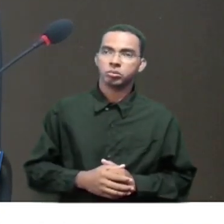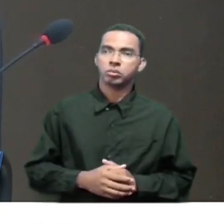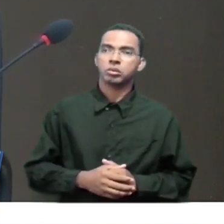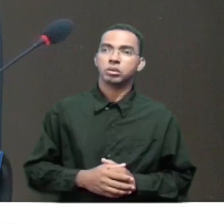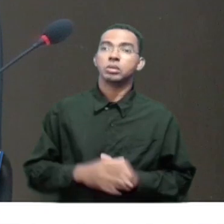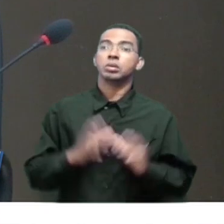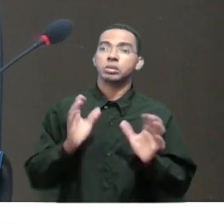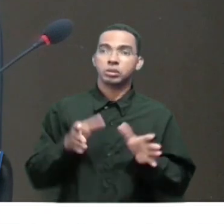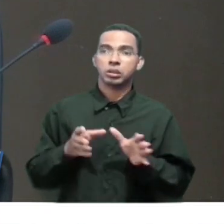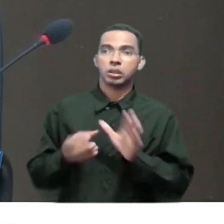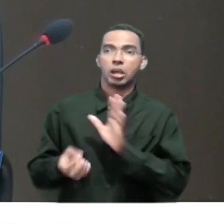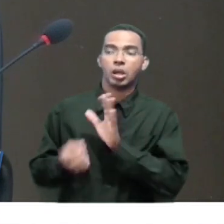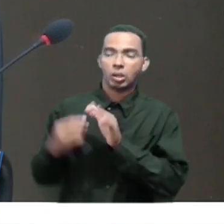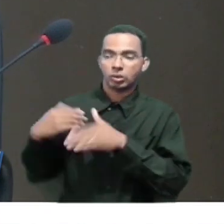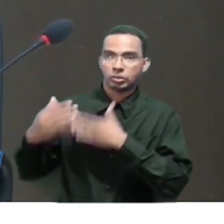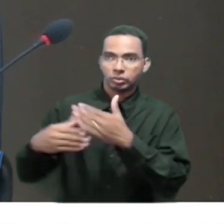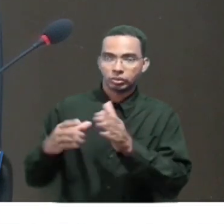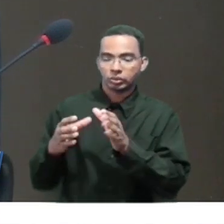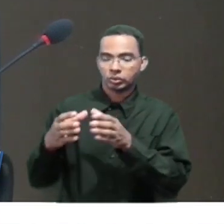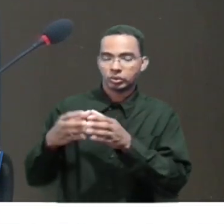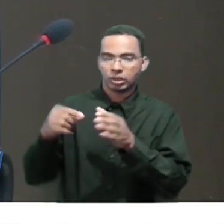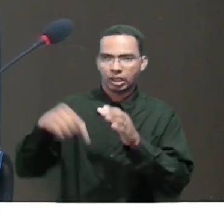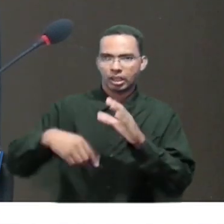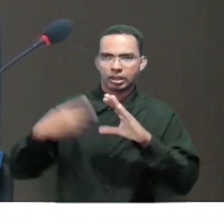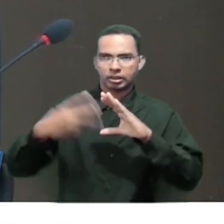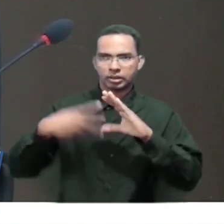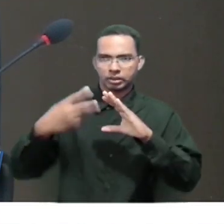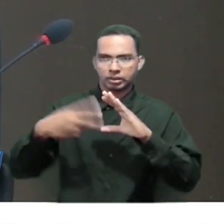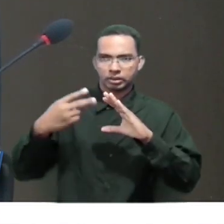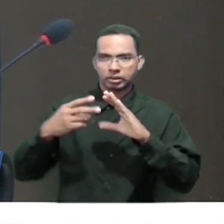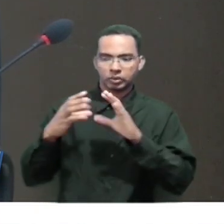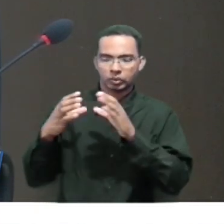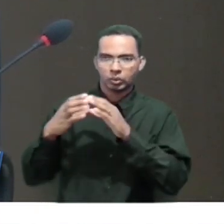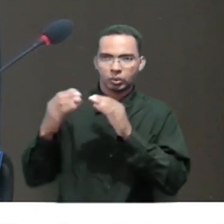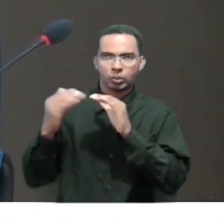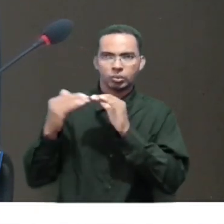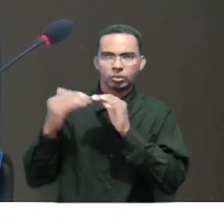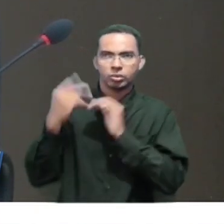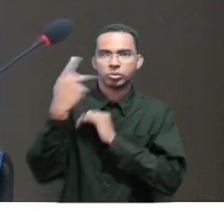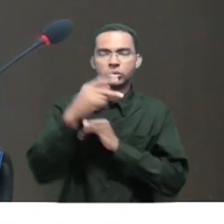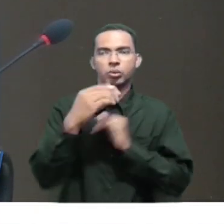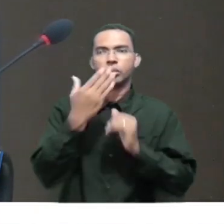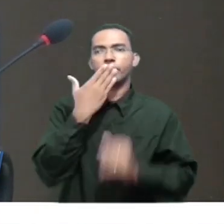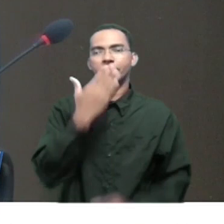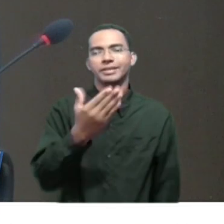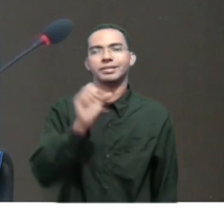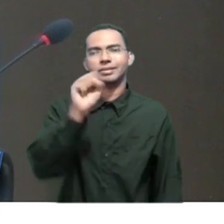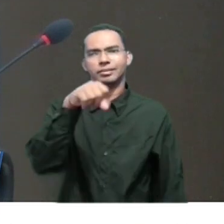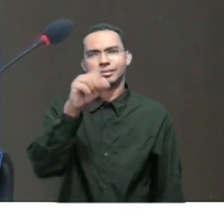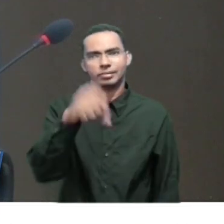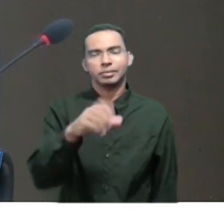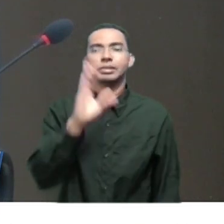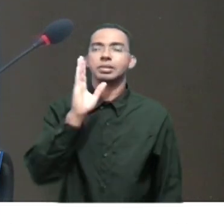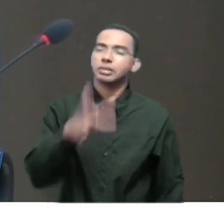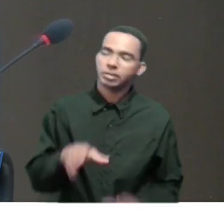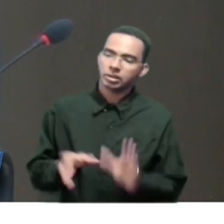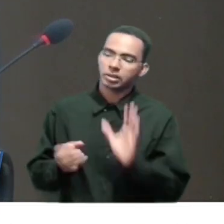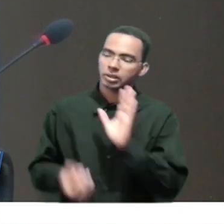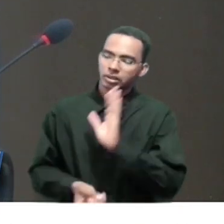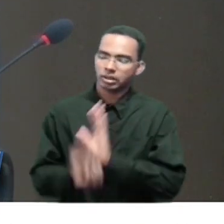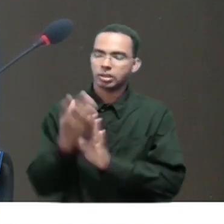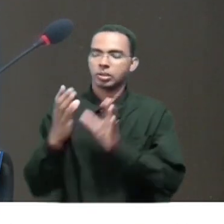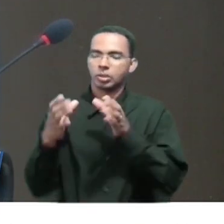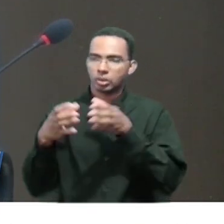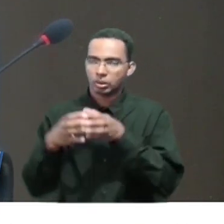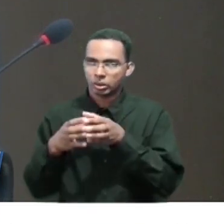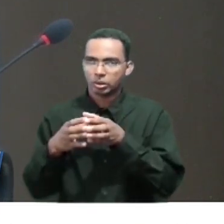consonância. Essa Casa de Leis está em consonância com a sua solicitação. foi aberta uma comissão de assuntos relevantes,